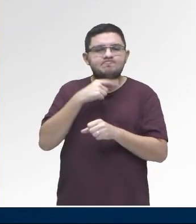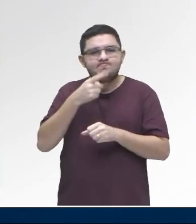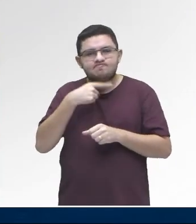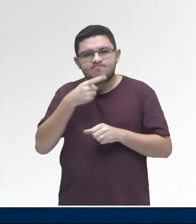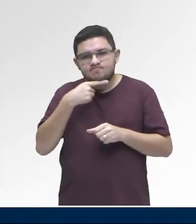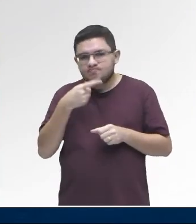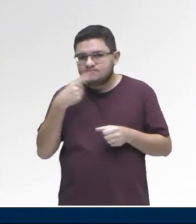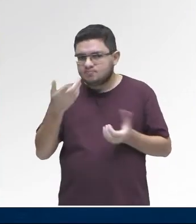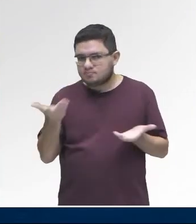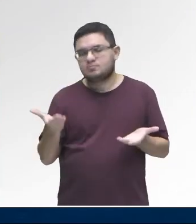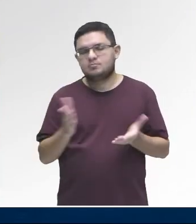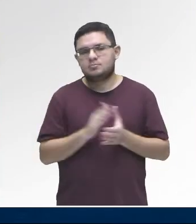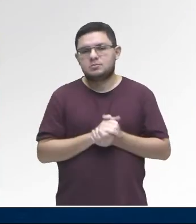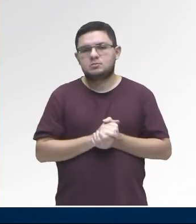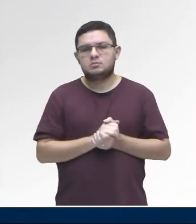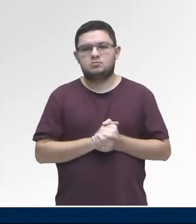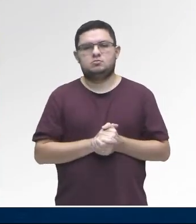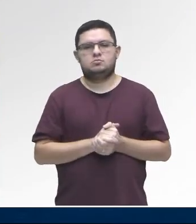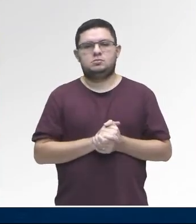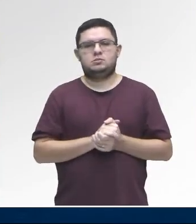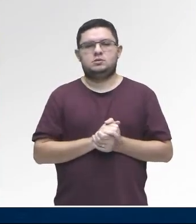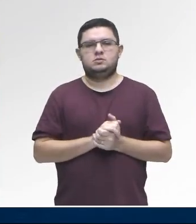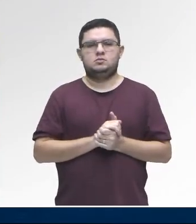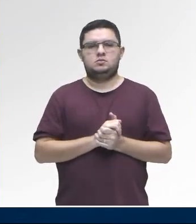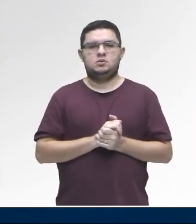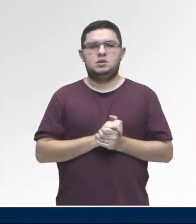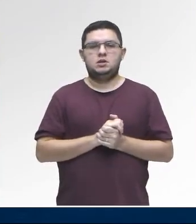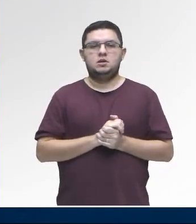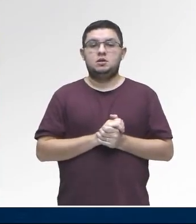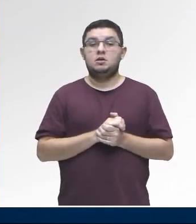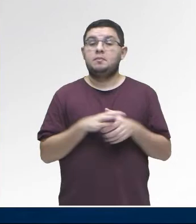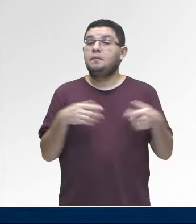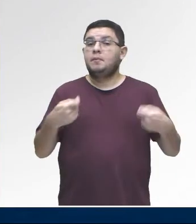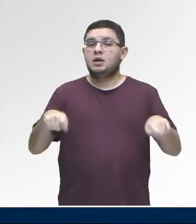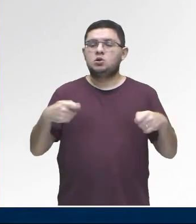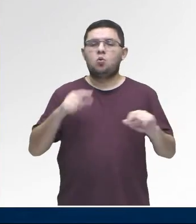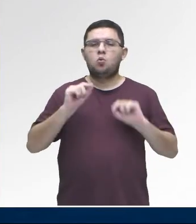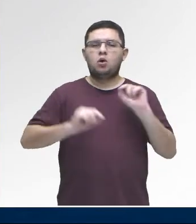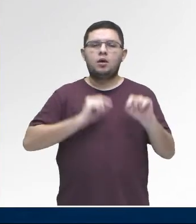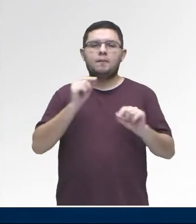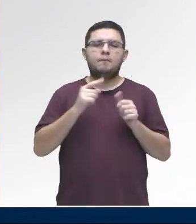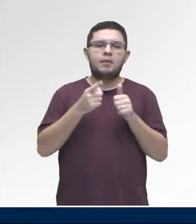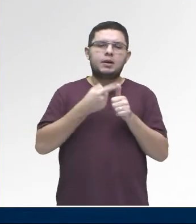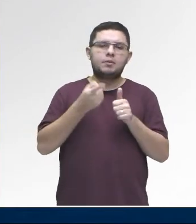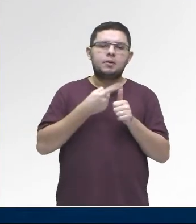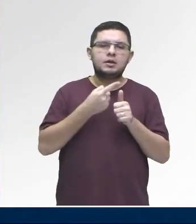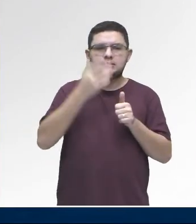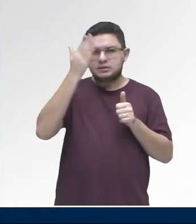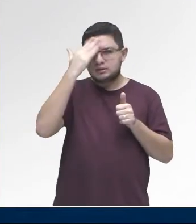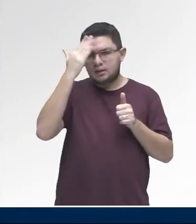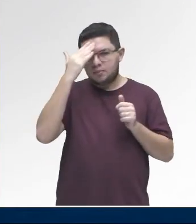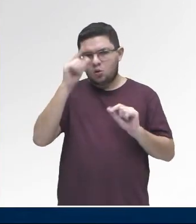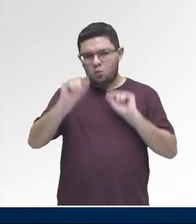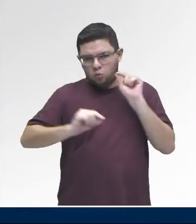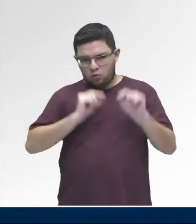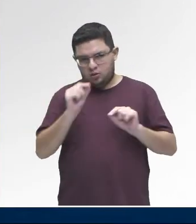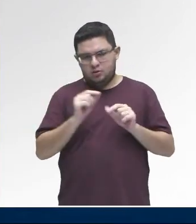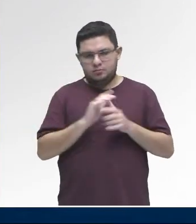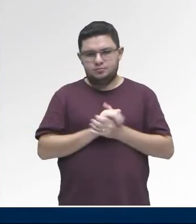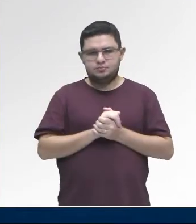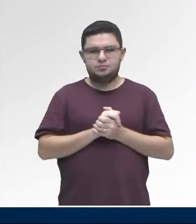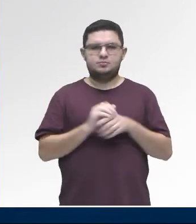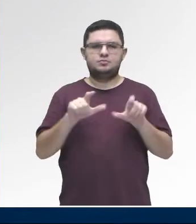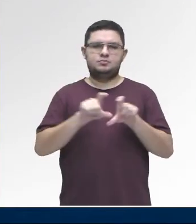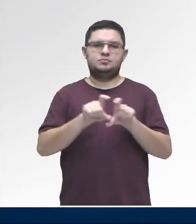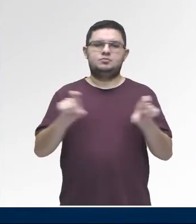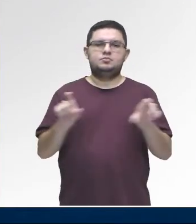tá? Essa constante. Então, é necessário primeiro você saber equacionar a